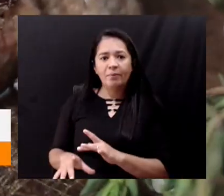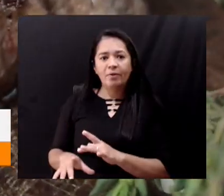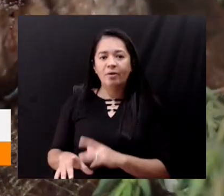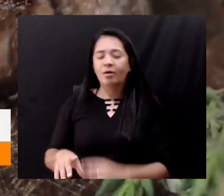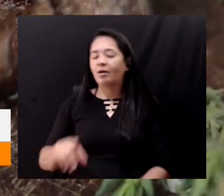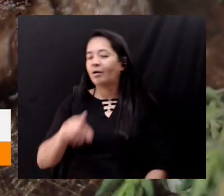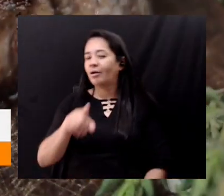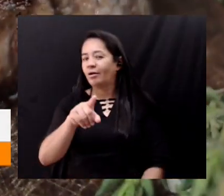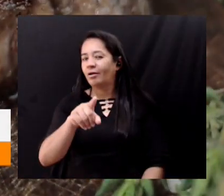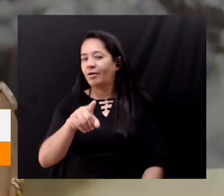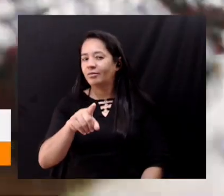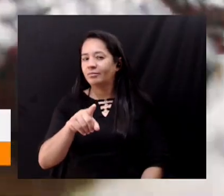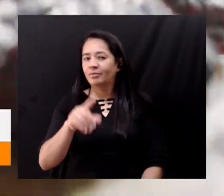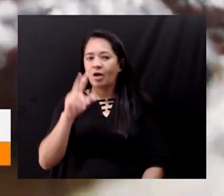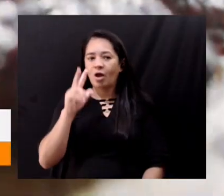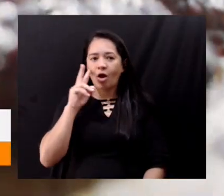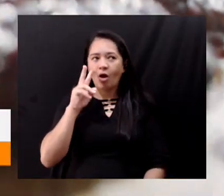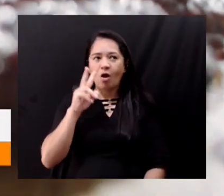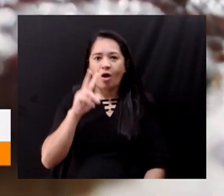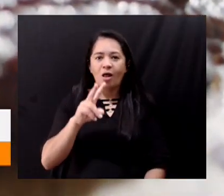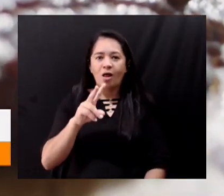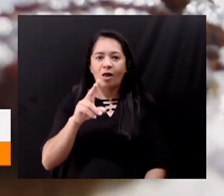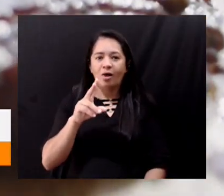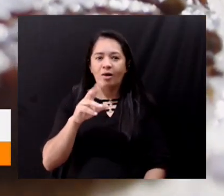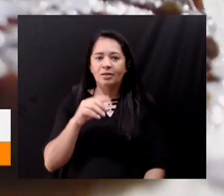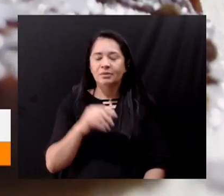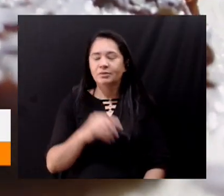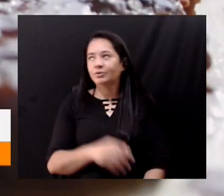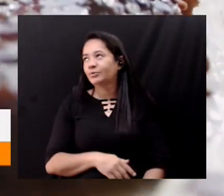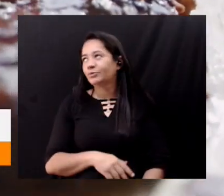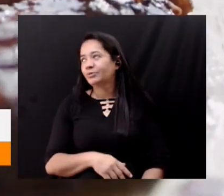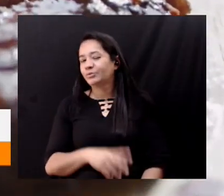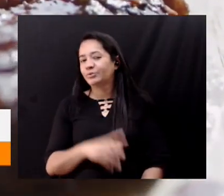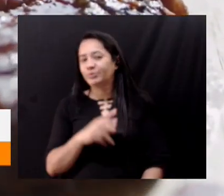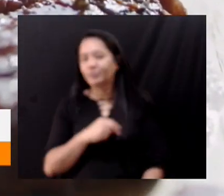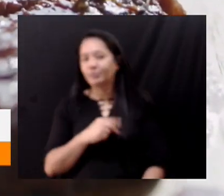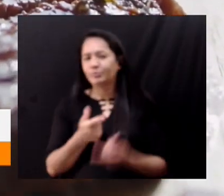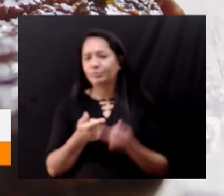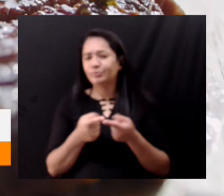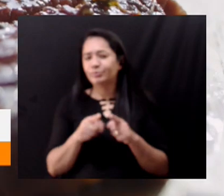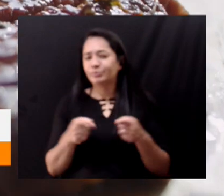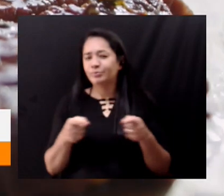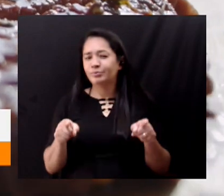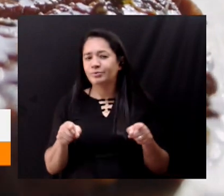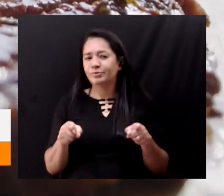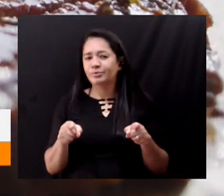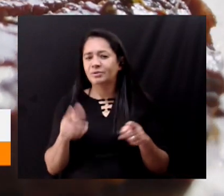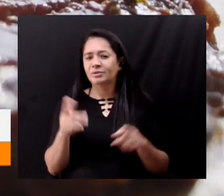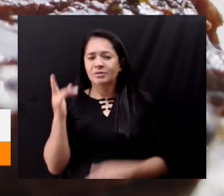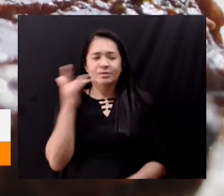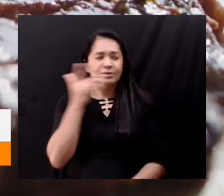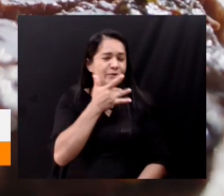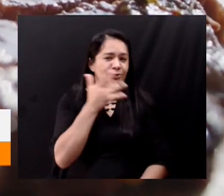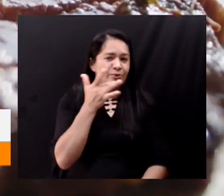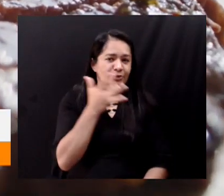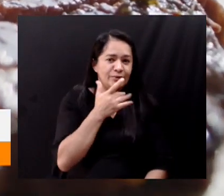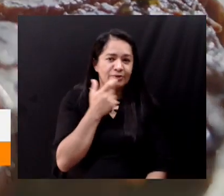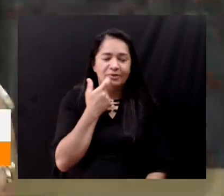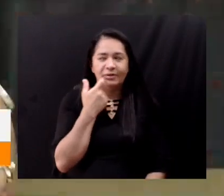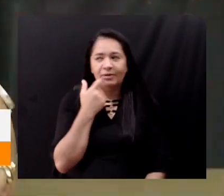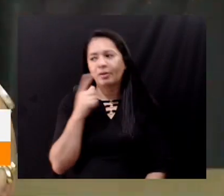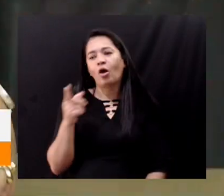Olha isso, lá do Rio Grande do Sul, um churrasco. Gente, olha que delícia isso. Ô, produção, tá judiando hoje,